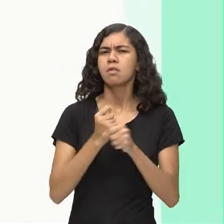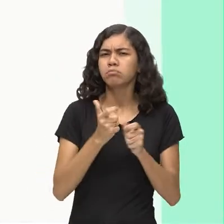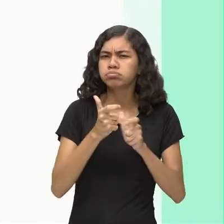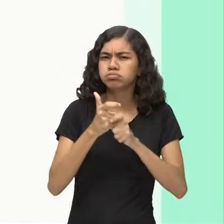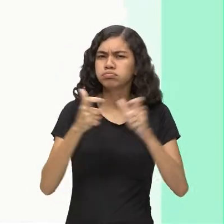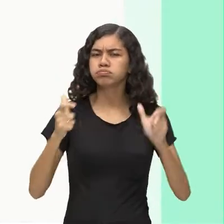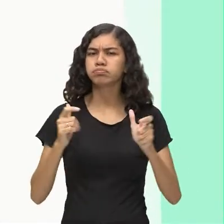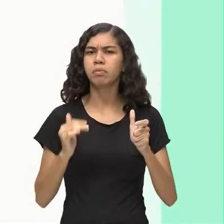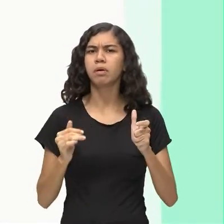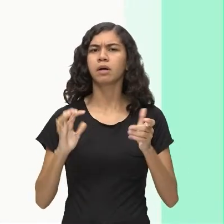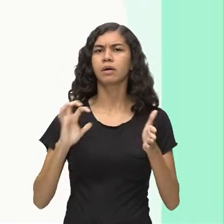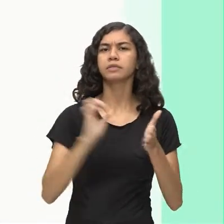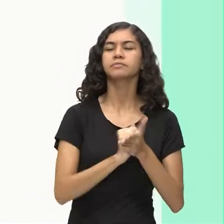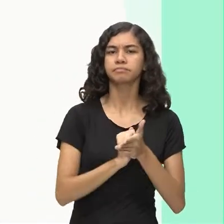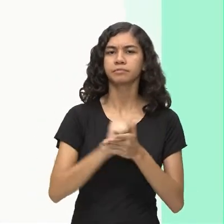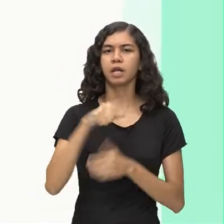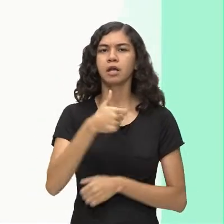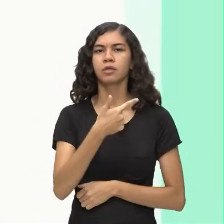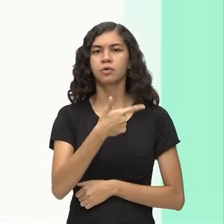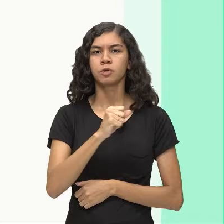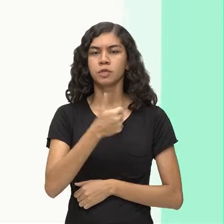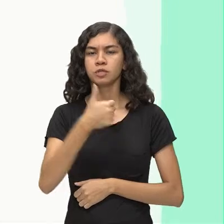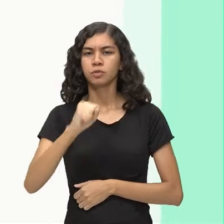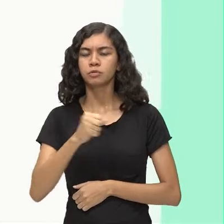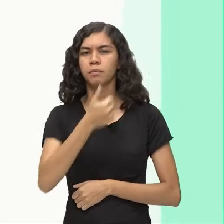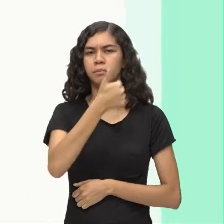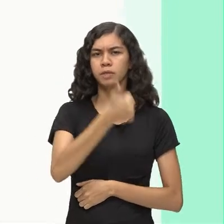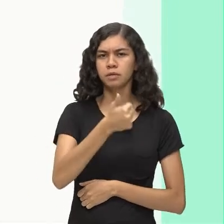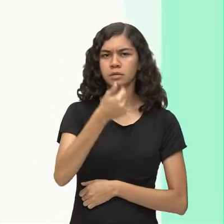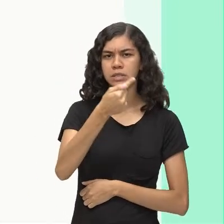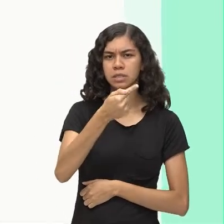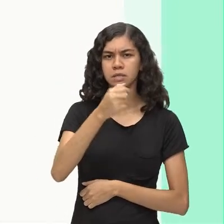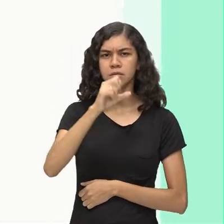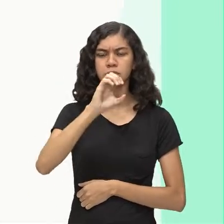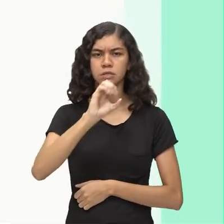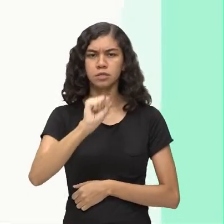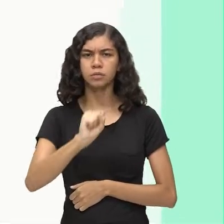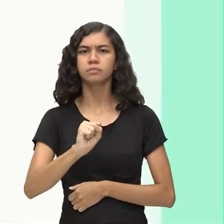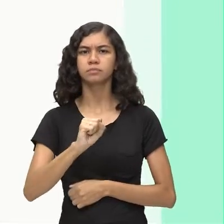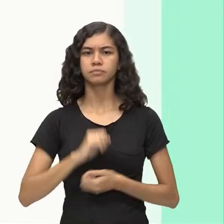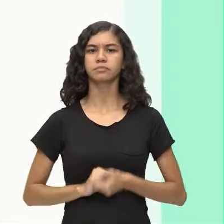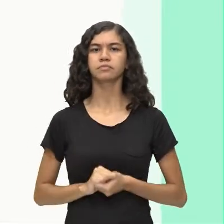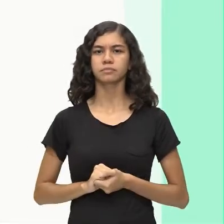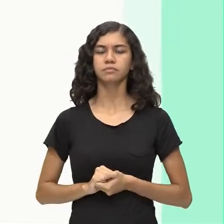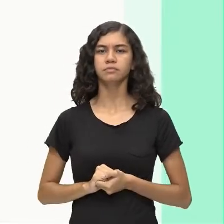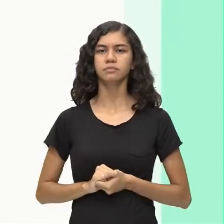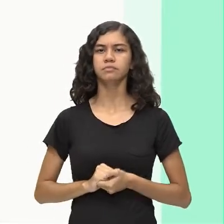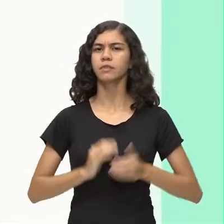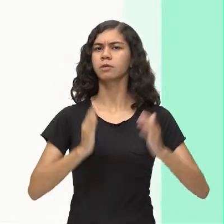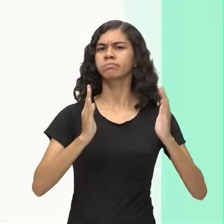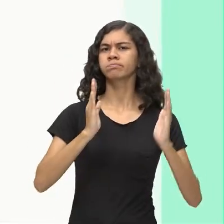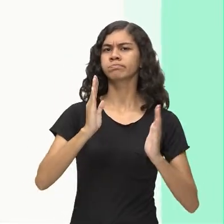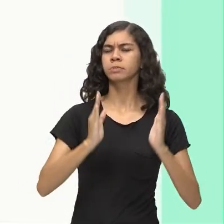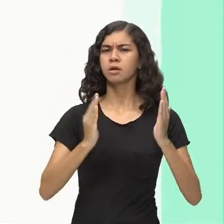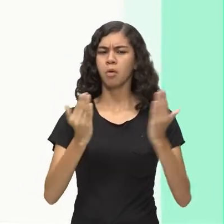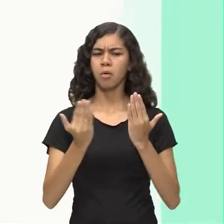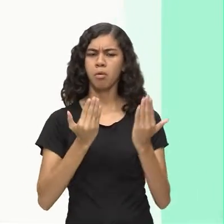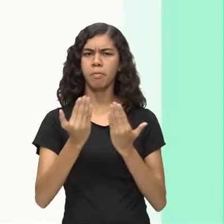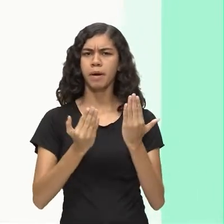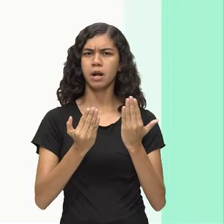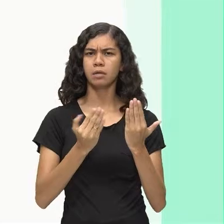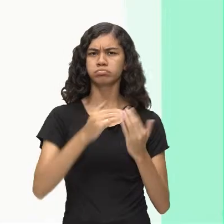de casos foi em 2018, com 1.708 ocorrências. E aí, quando a gente vai comparar com o Brasil,